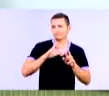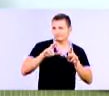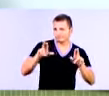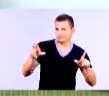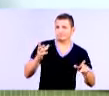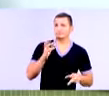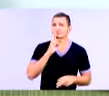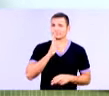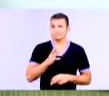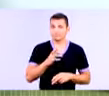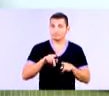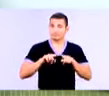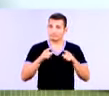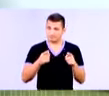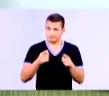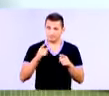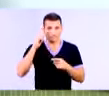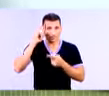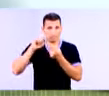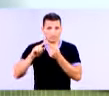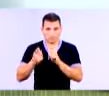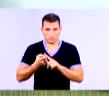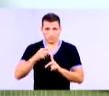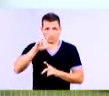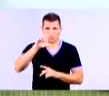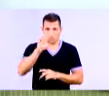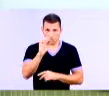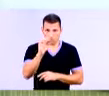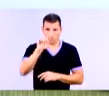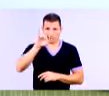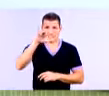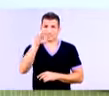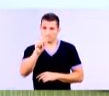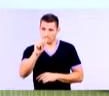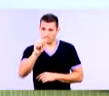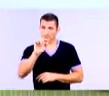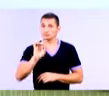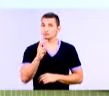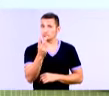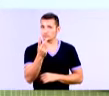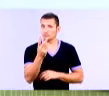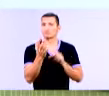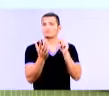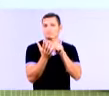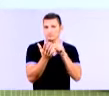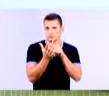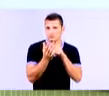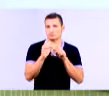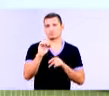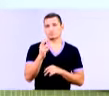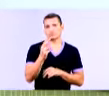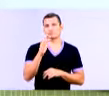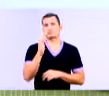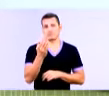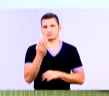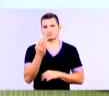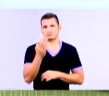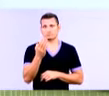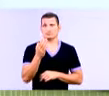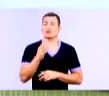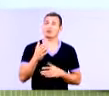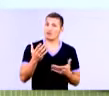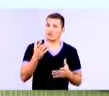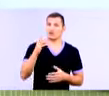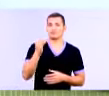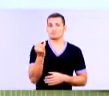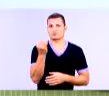expressão lógica só pode retornar dois valores, ou verdadeiro ou falso. E essas expressões são muito importantes porque elas são muito